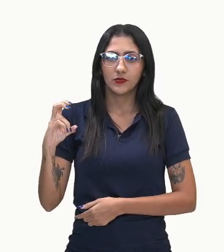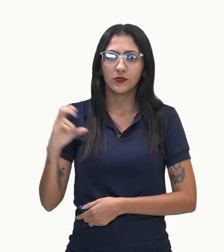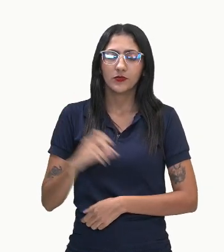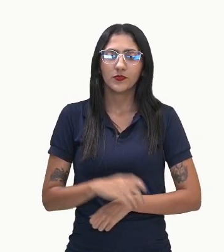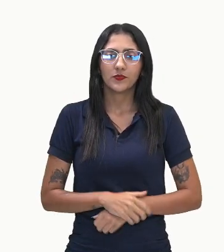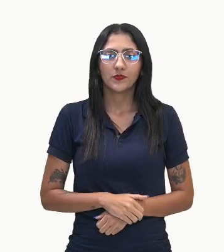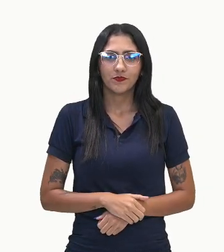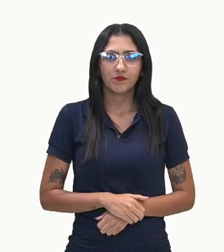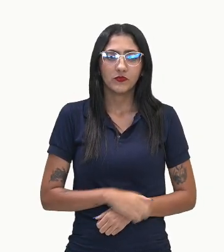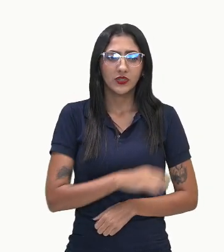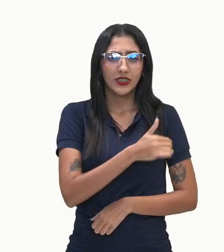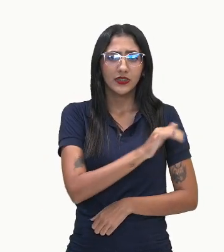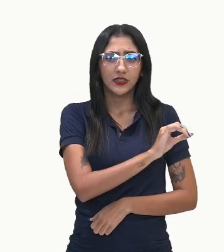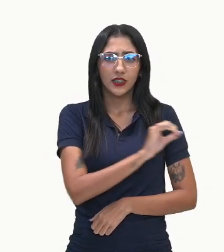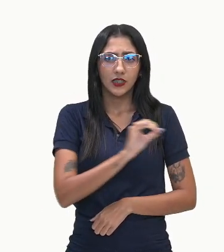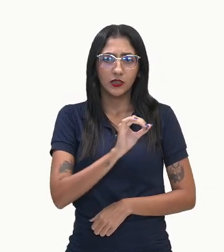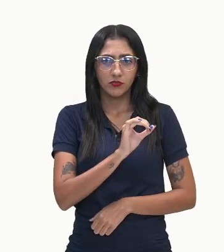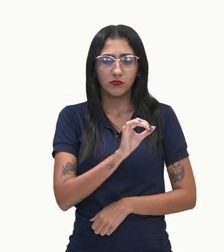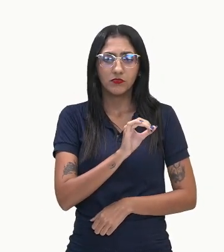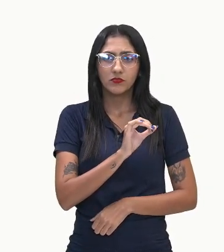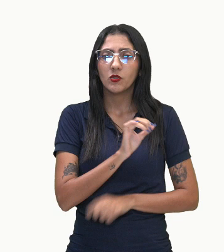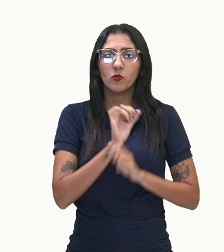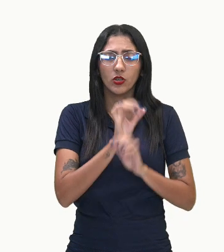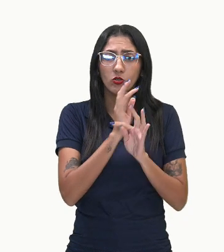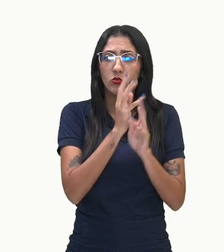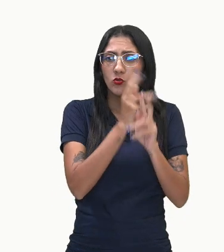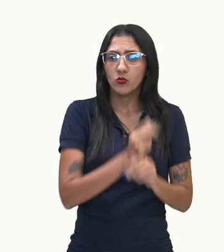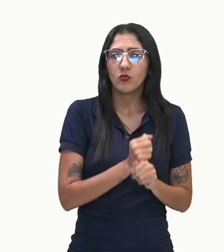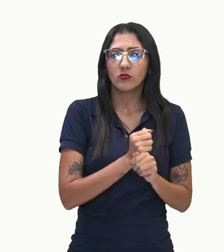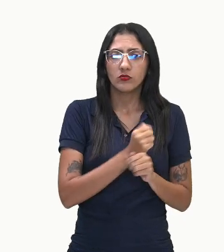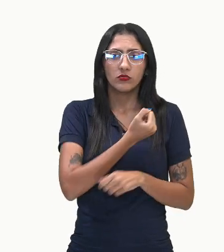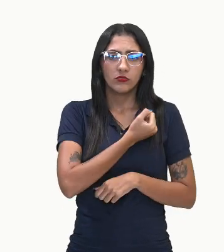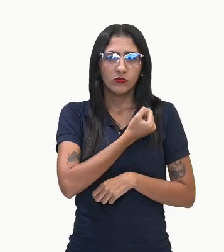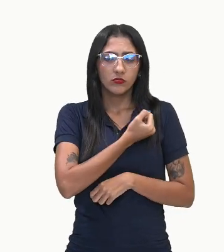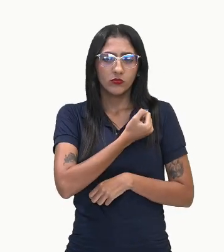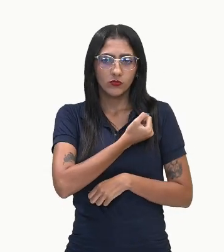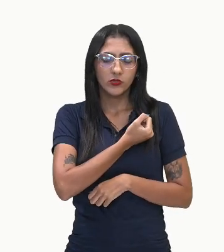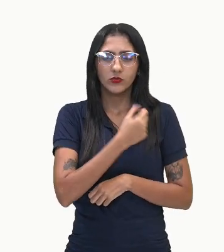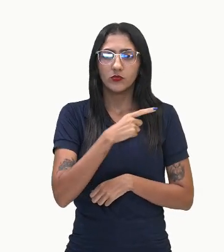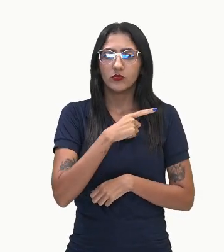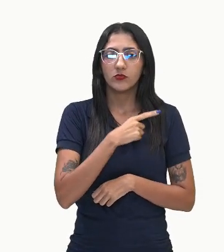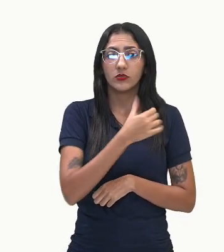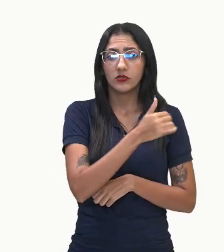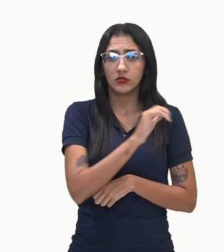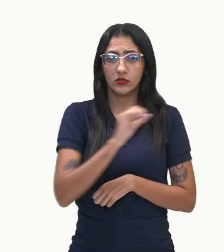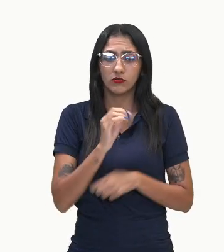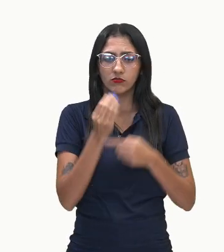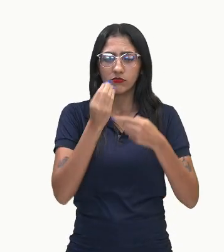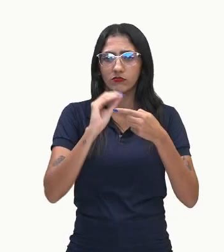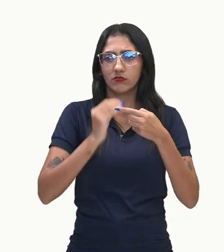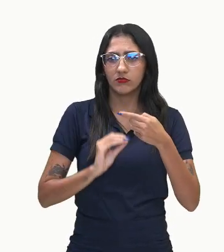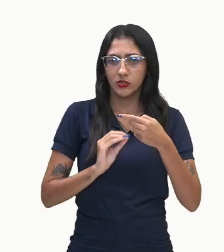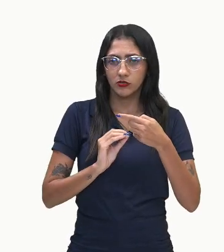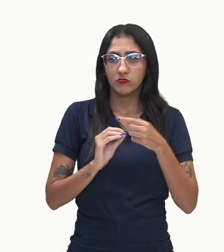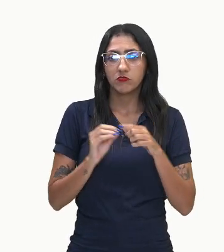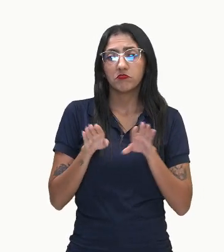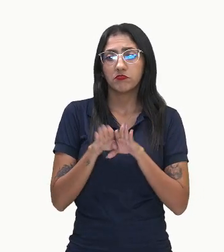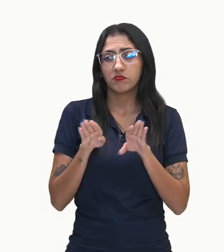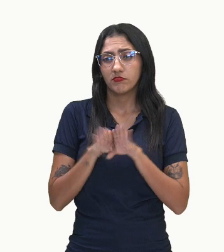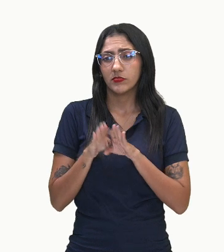E o 100% é o todo, né? É o todo que eu estou trabalhando, que na forma decimal pode ser expresso por